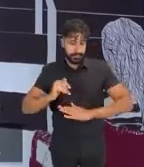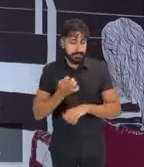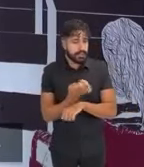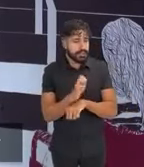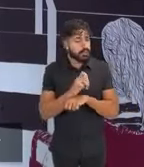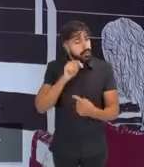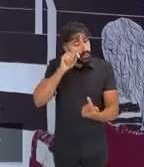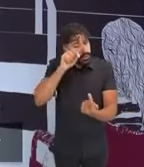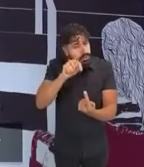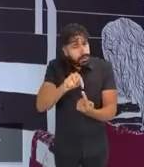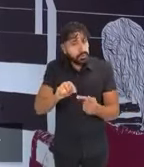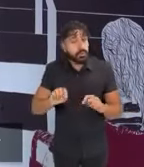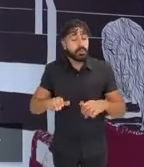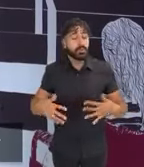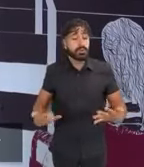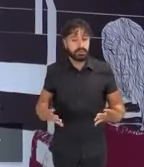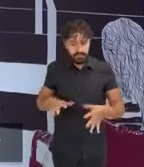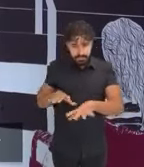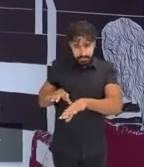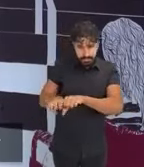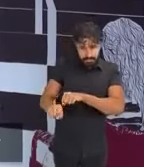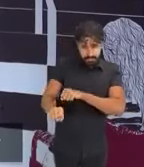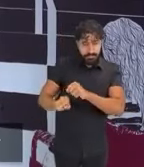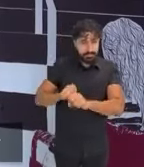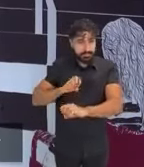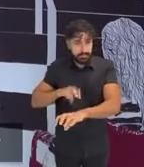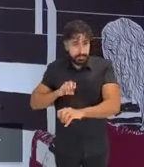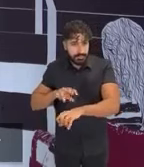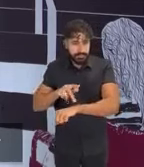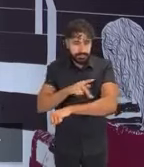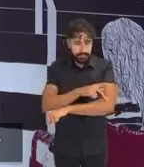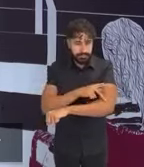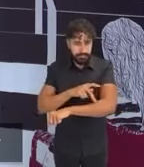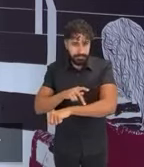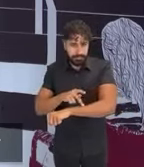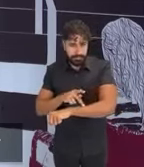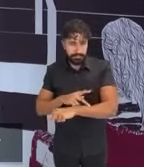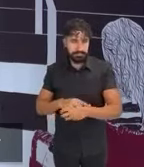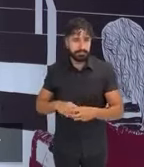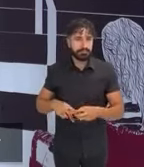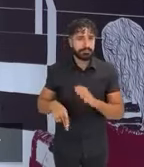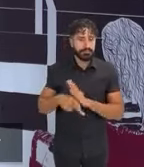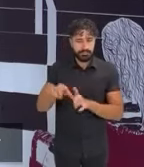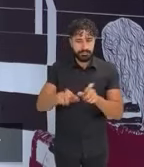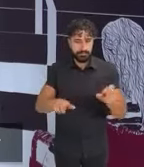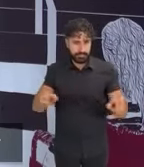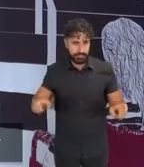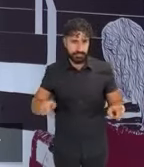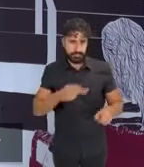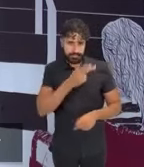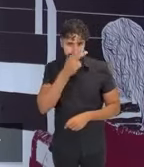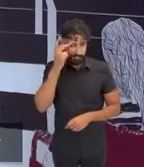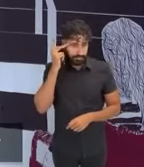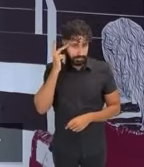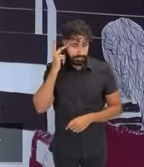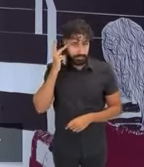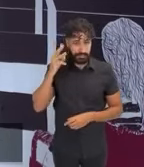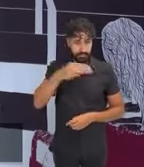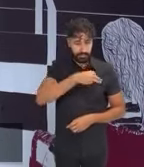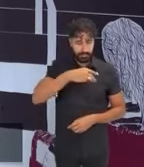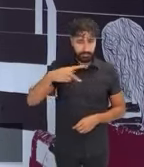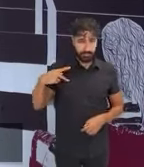com a formação educacional, pedagógica do estagiário e da estagiária. E ao Ministério do